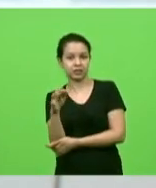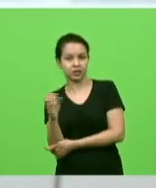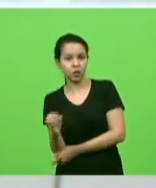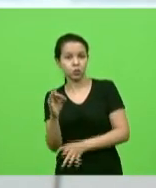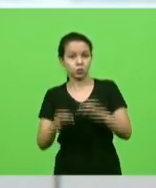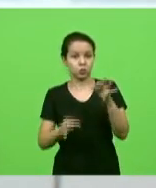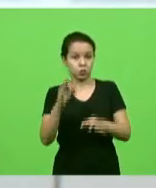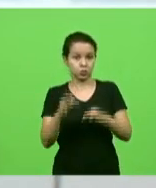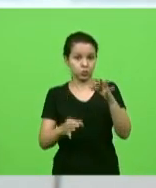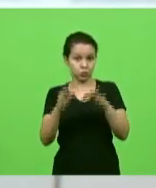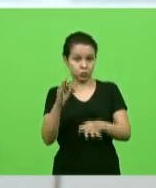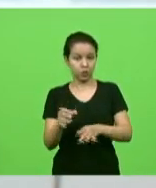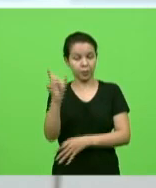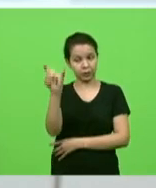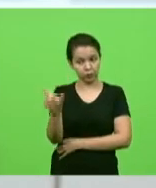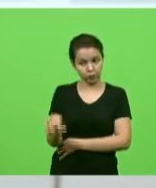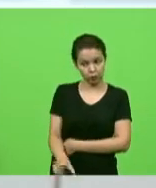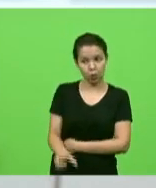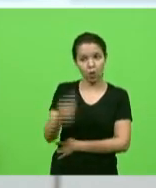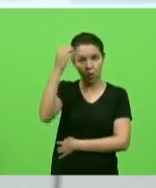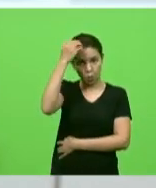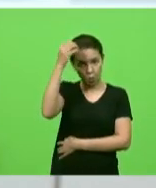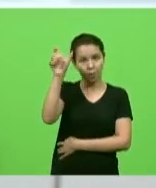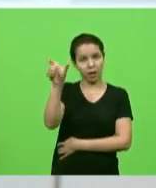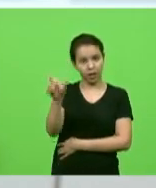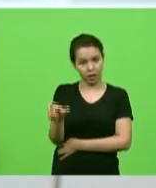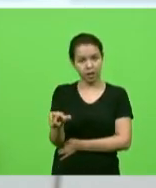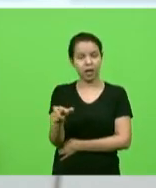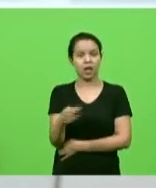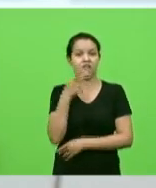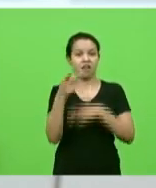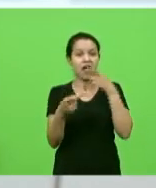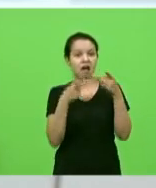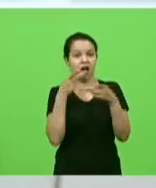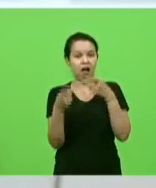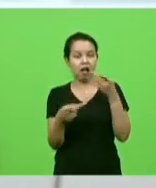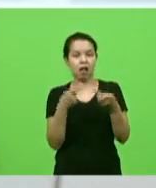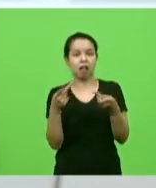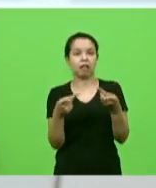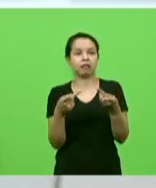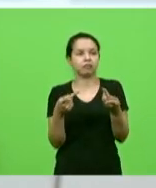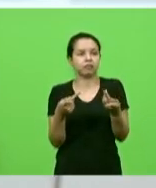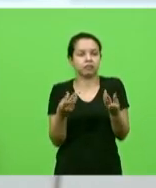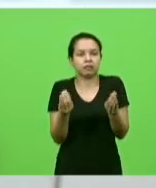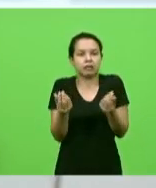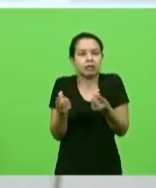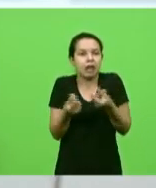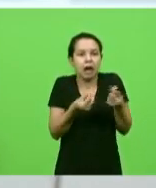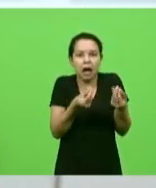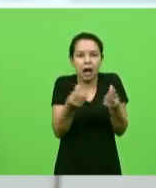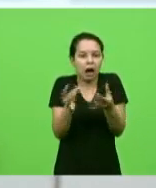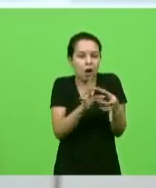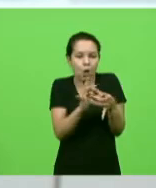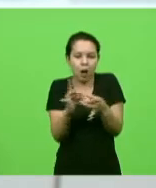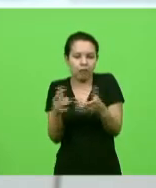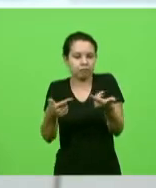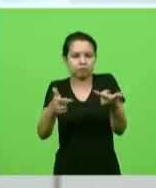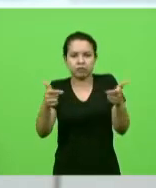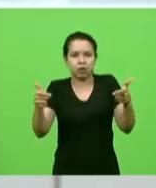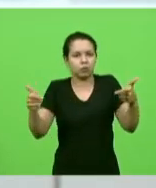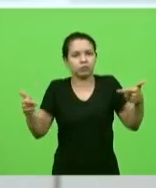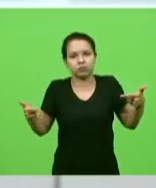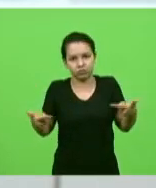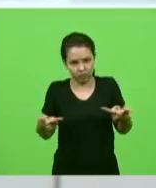da conduta imputada ao agente e afirmações vagas genéricas vez conectadas esse no mínimo